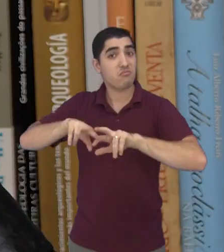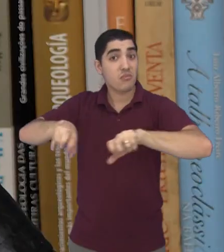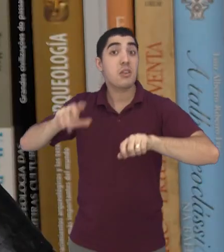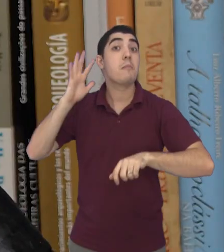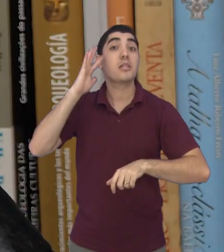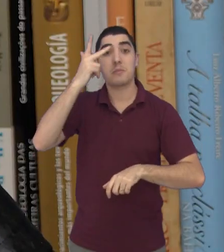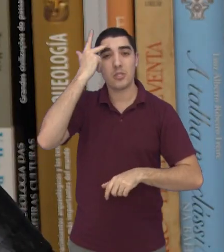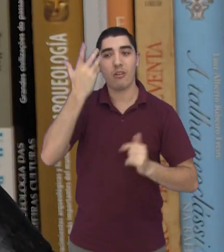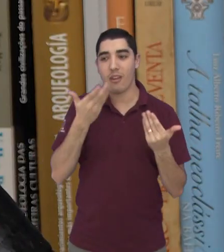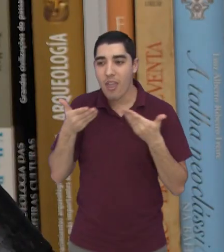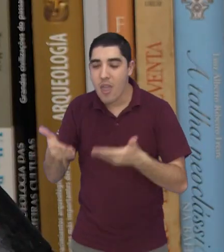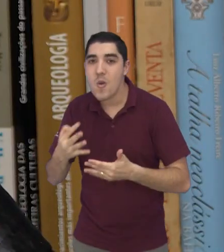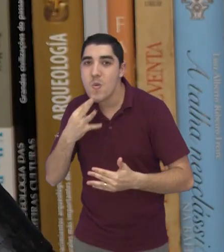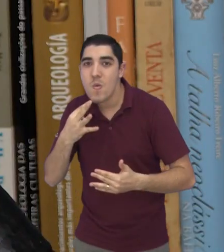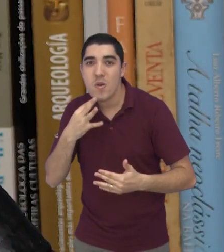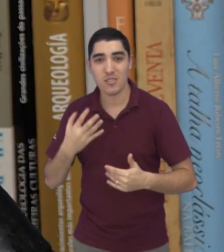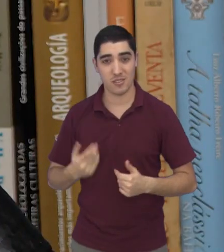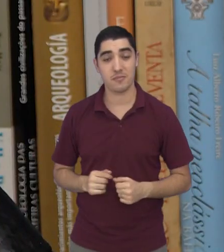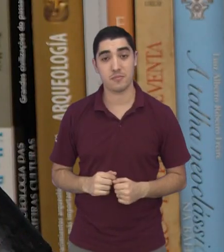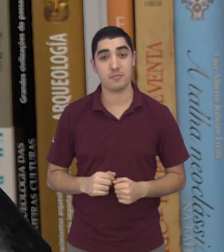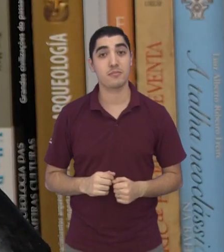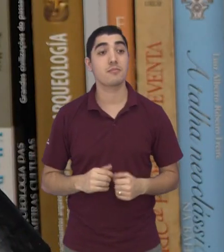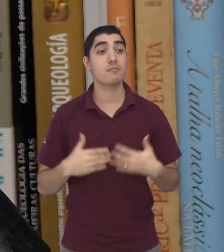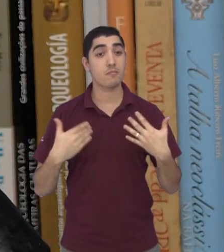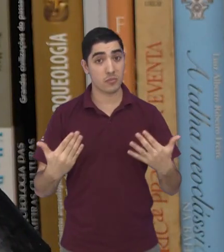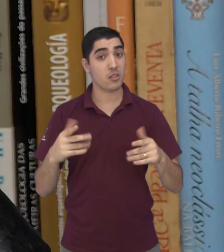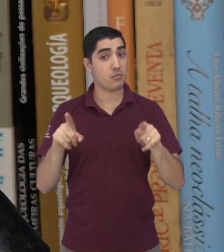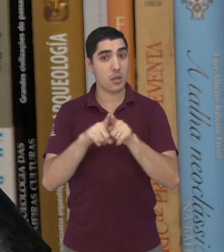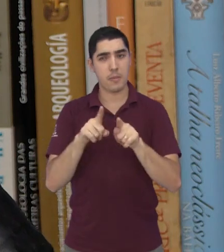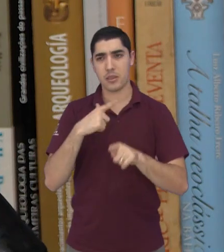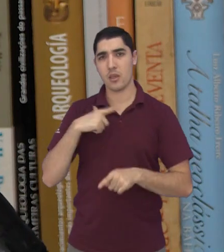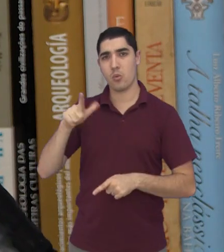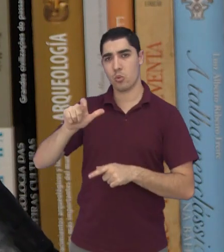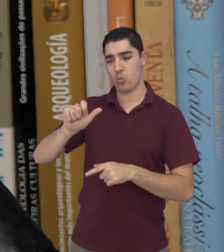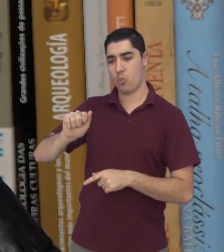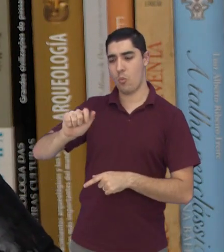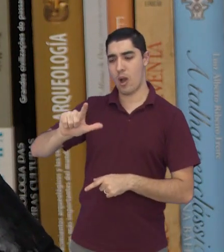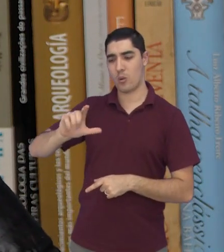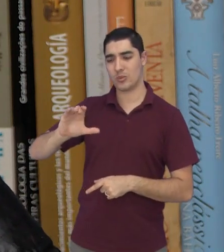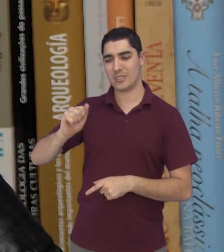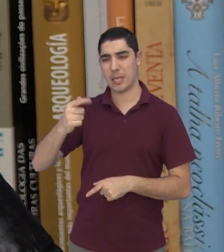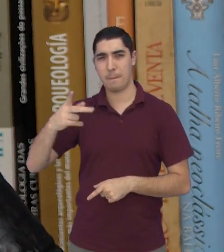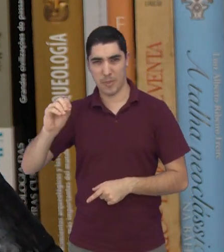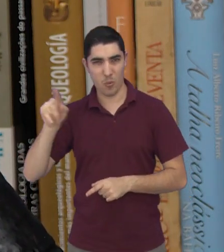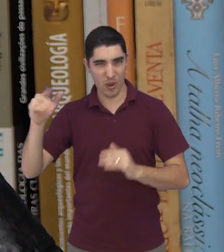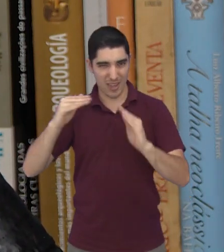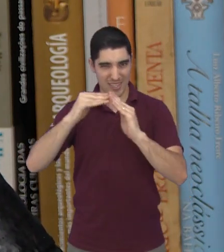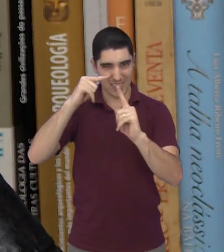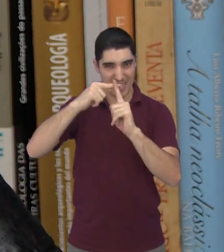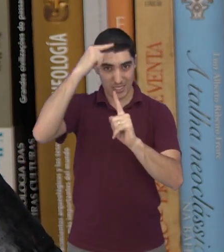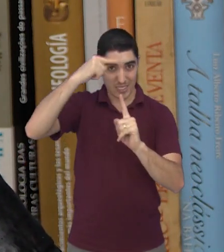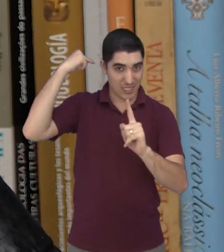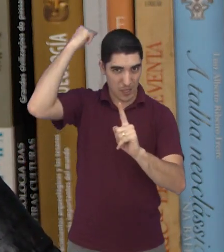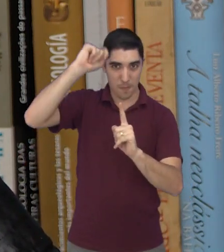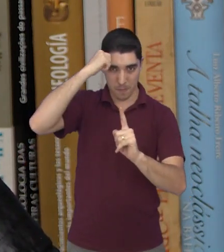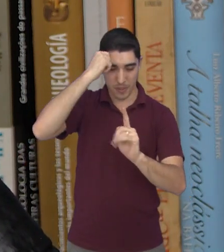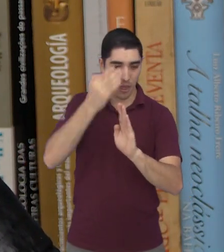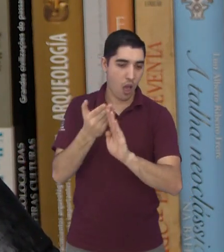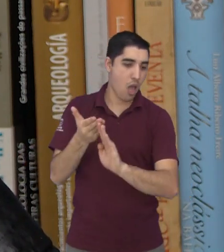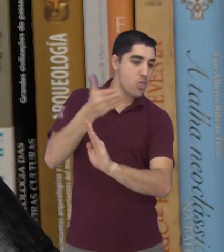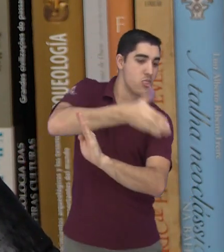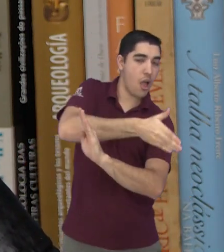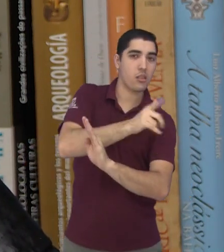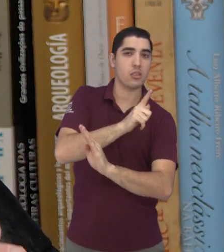turísticos. Existe uma outra história que é do alçapão atrás do altar da São Benedito. Quando eu estive dirigindo o patrimônio em São